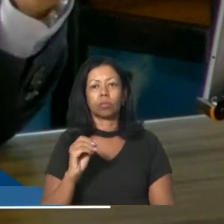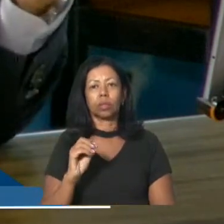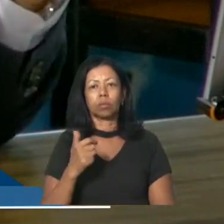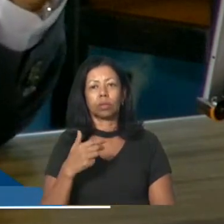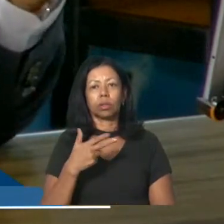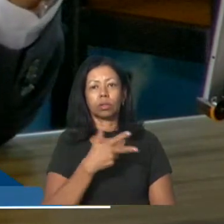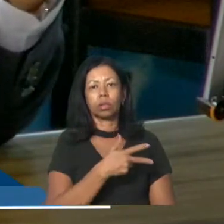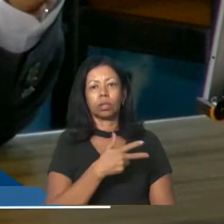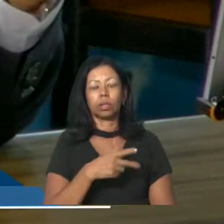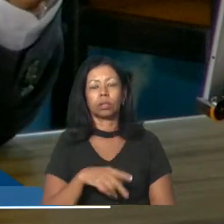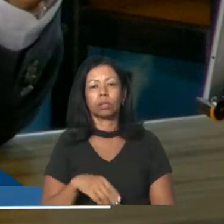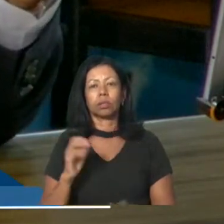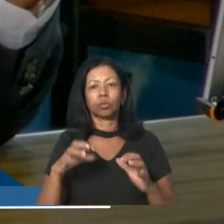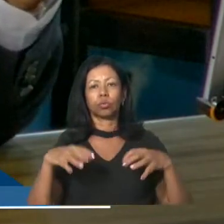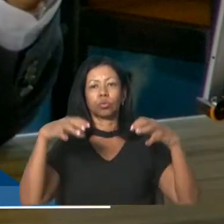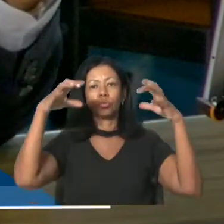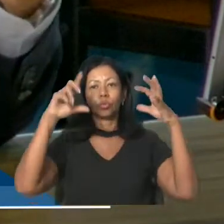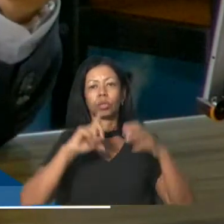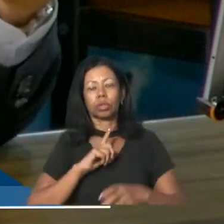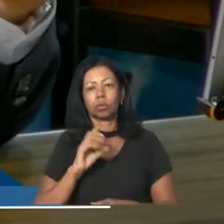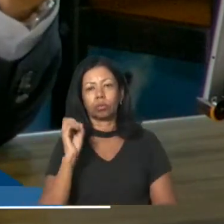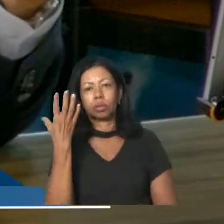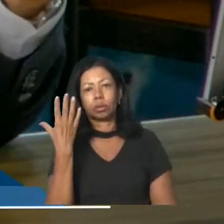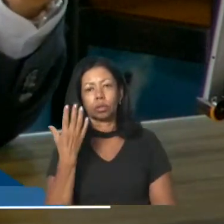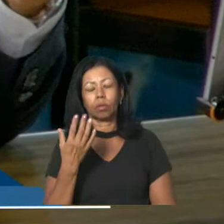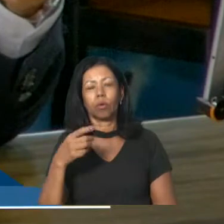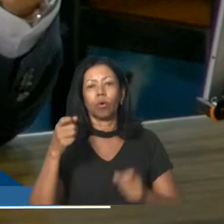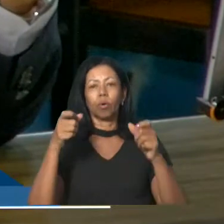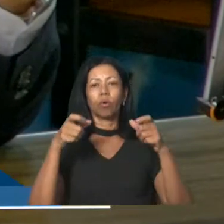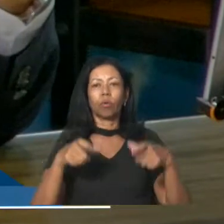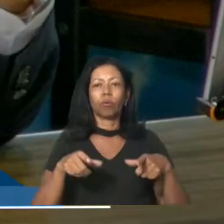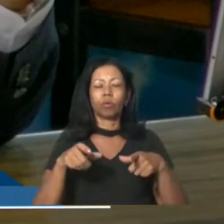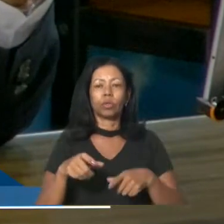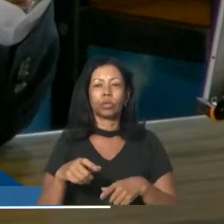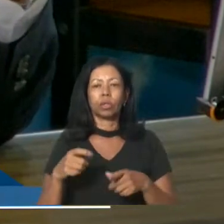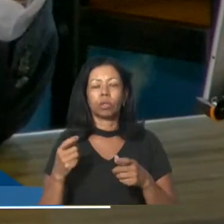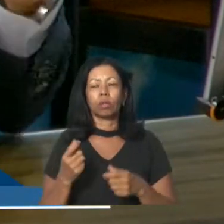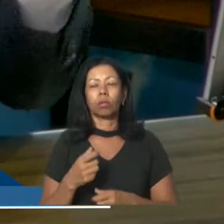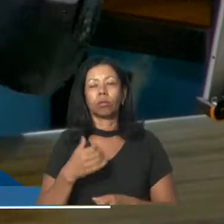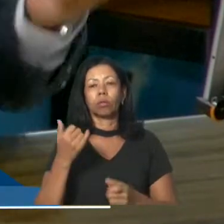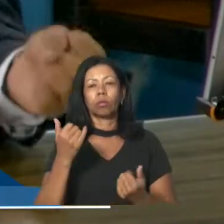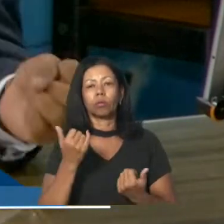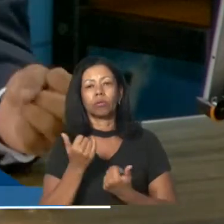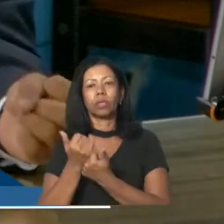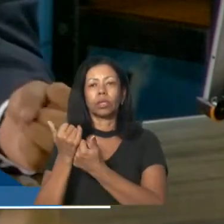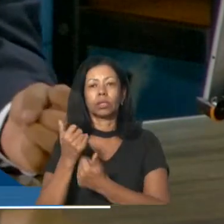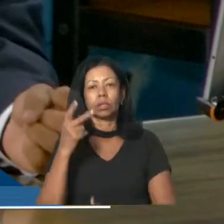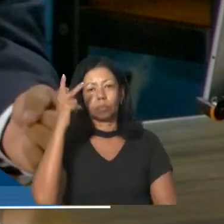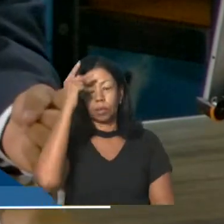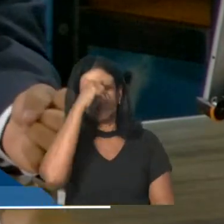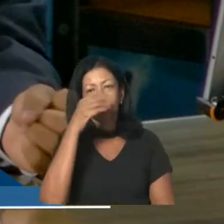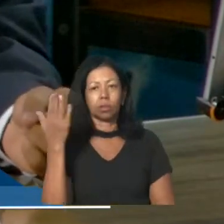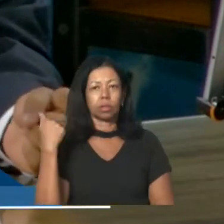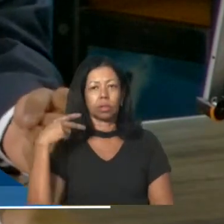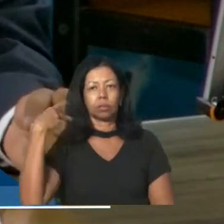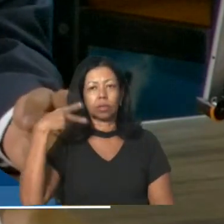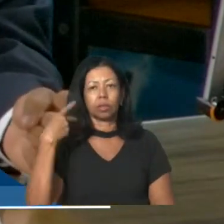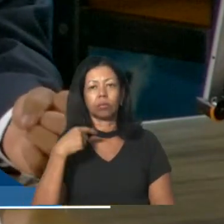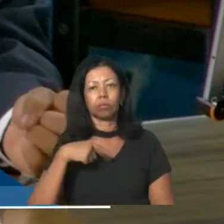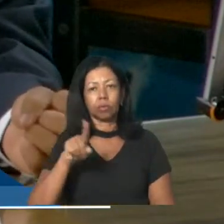que tivemos aqui em agosto de 2013, onde o nosso atual vice-prefeito, à época vereador, ficou